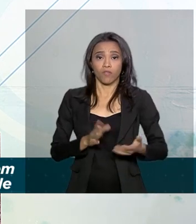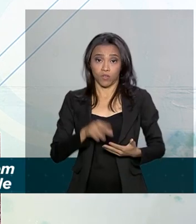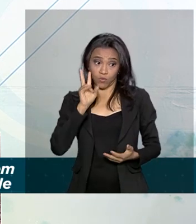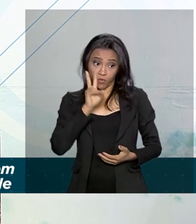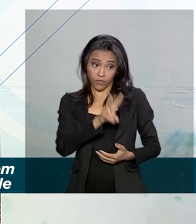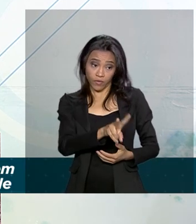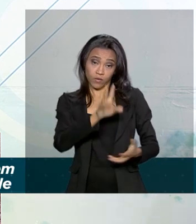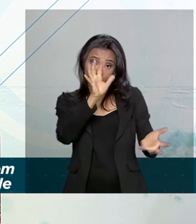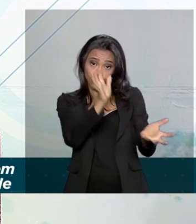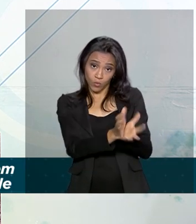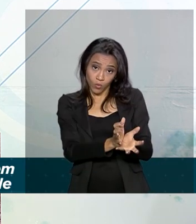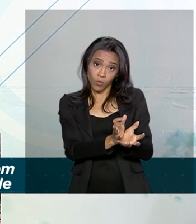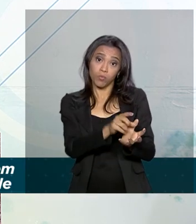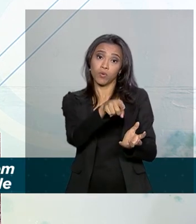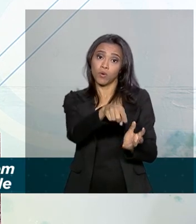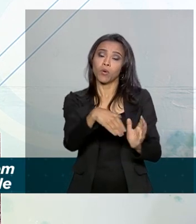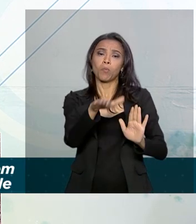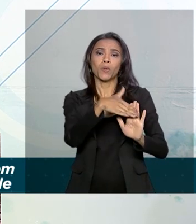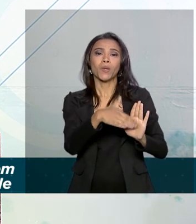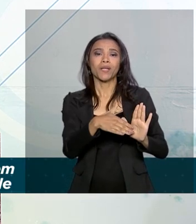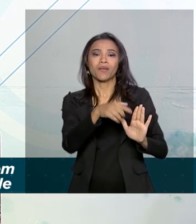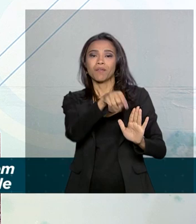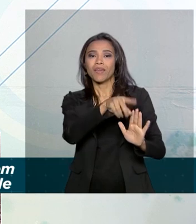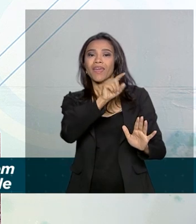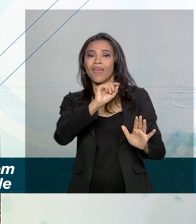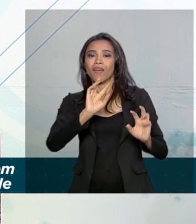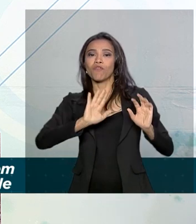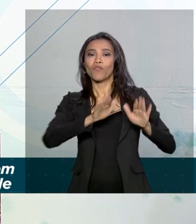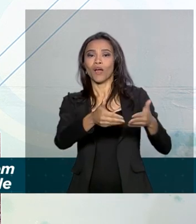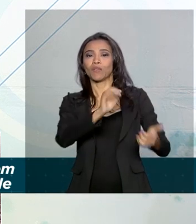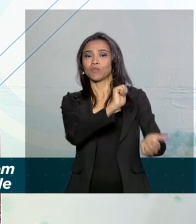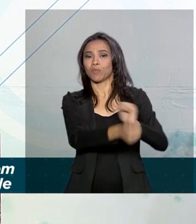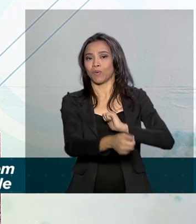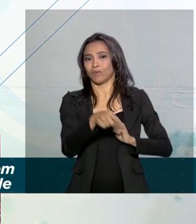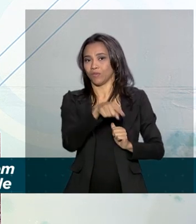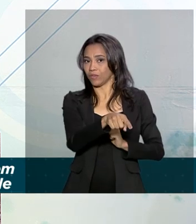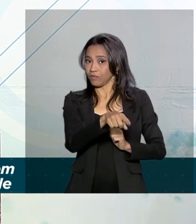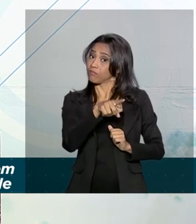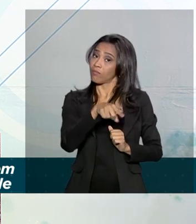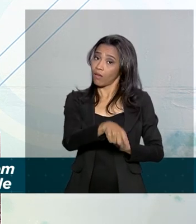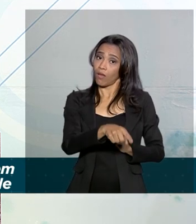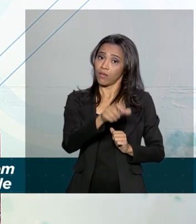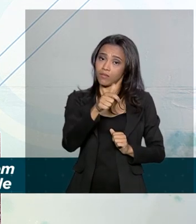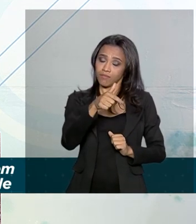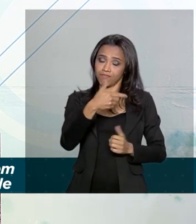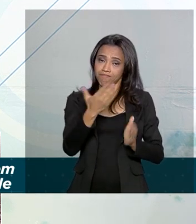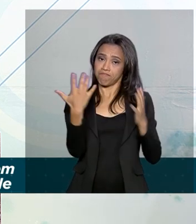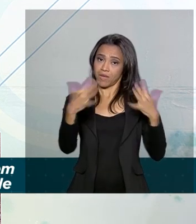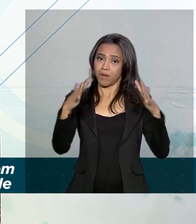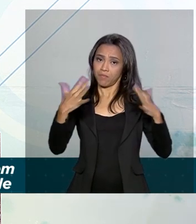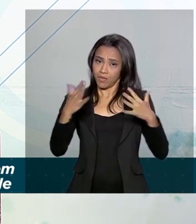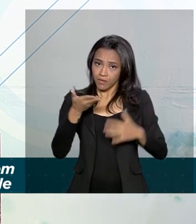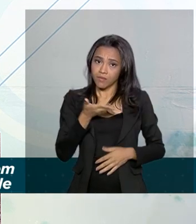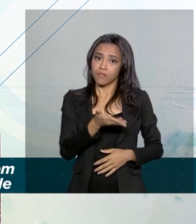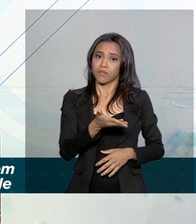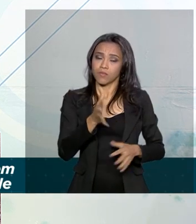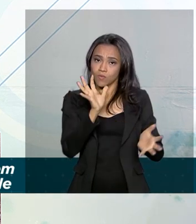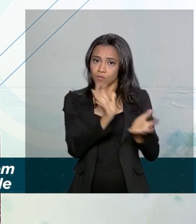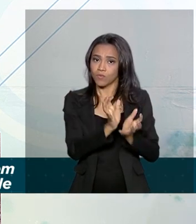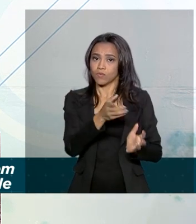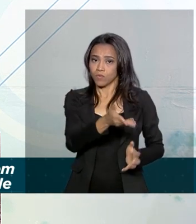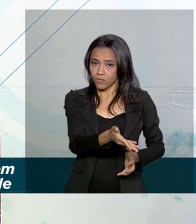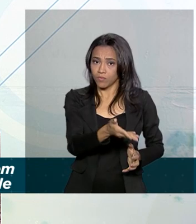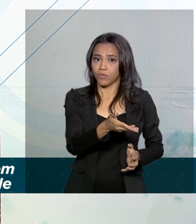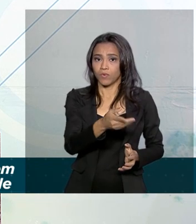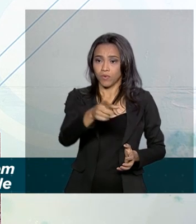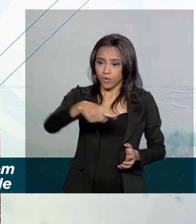Profesp, Programa Força no Esporte, Ser Alguém no Futuro. Parabéns aqui, no momento,